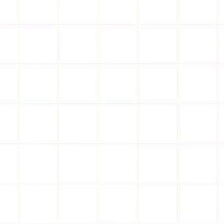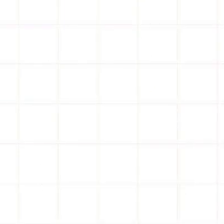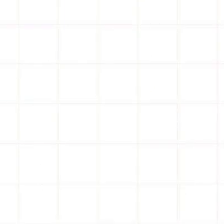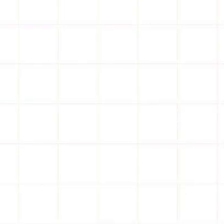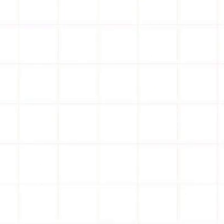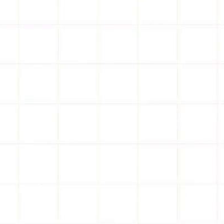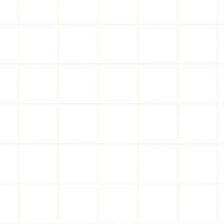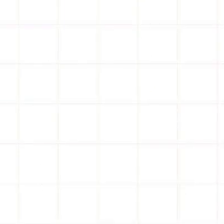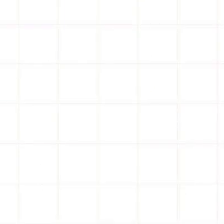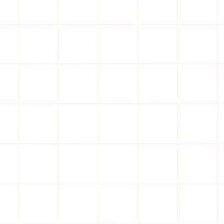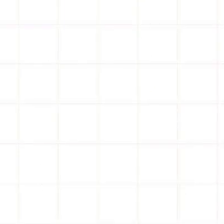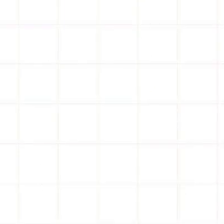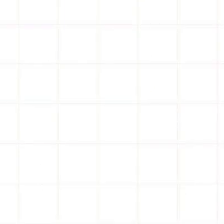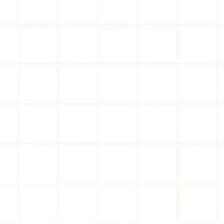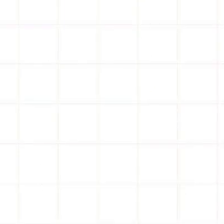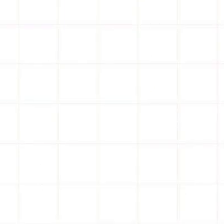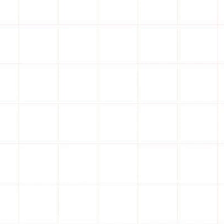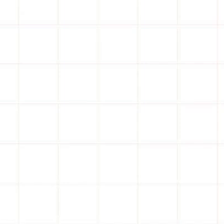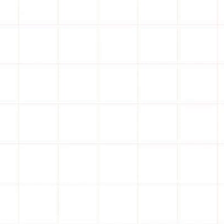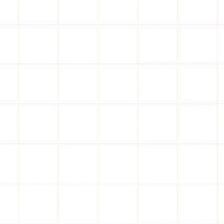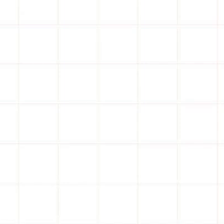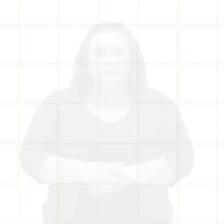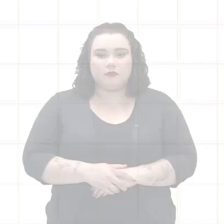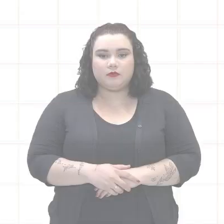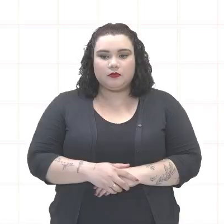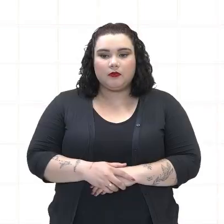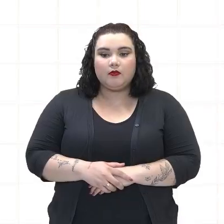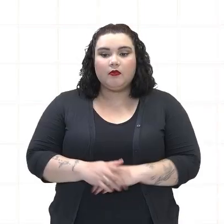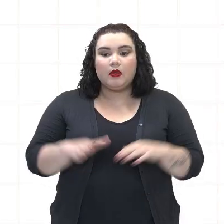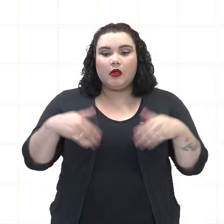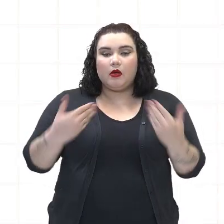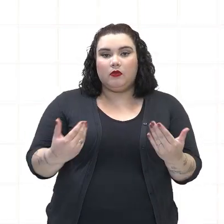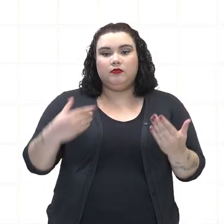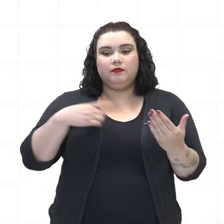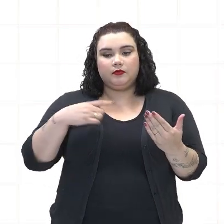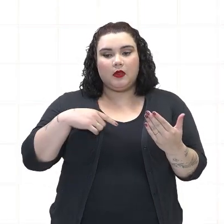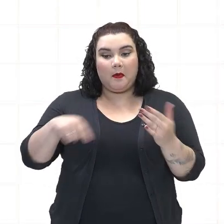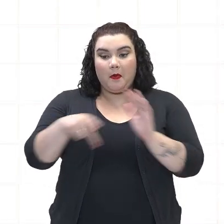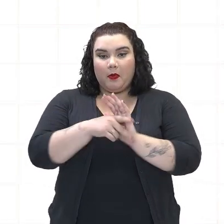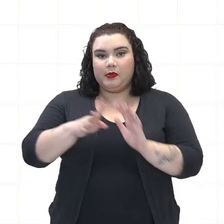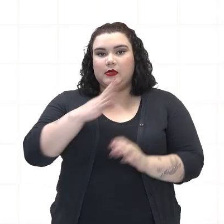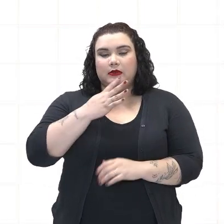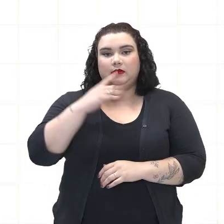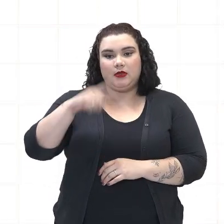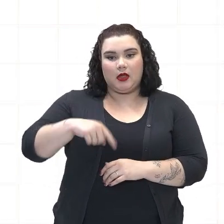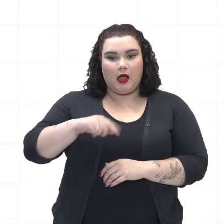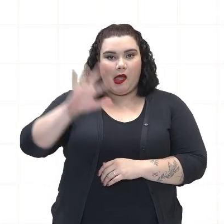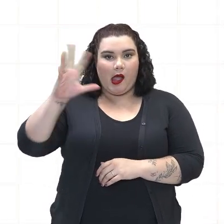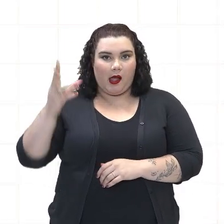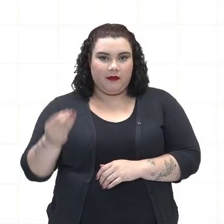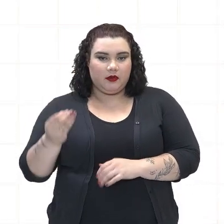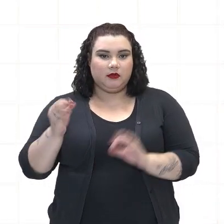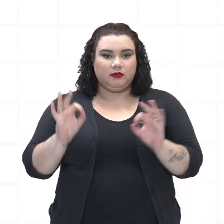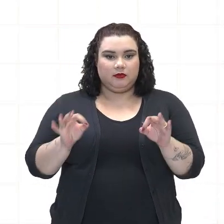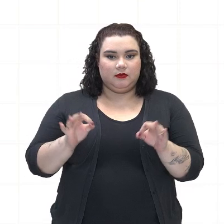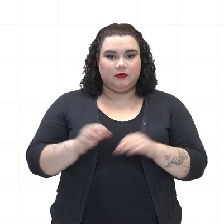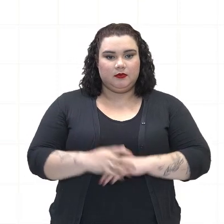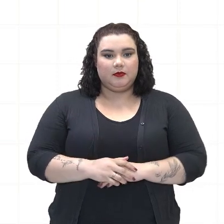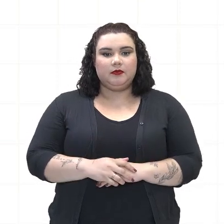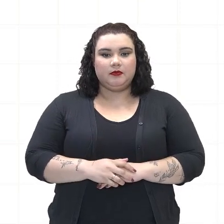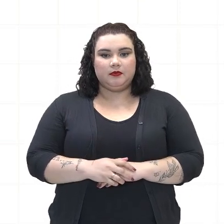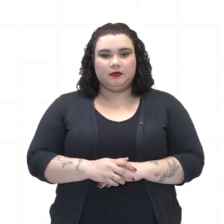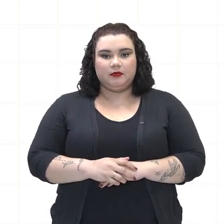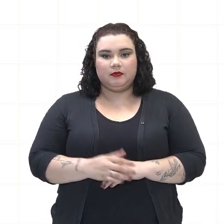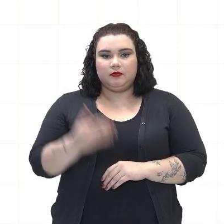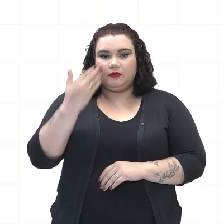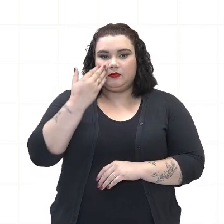Então ocorreram essas situações ali no que a gente conhece como África, né? Como era naquela época, né?